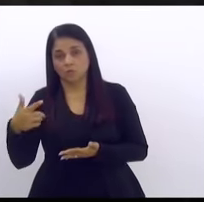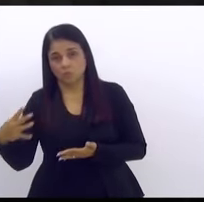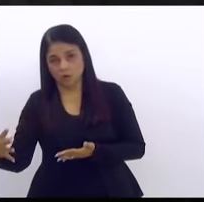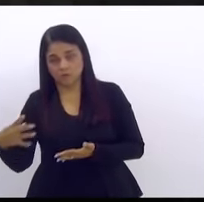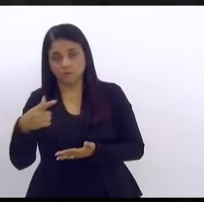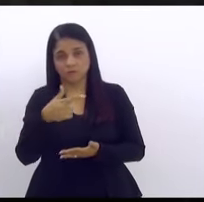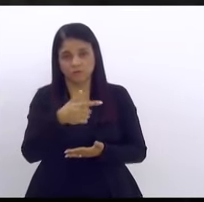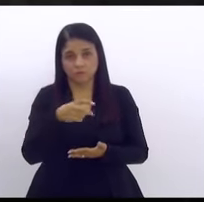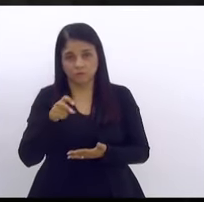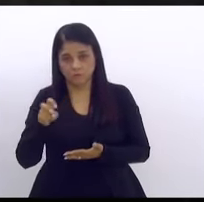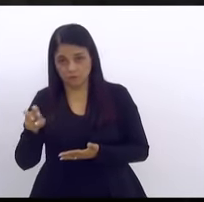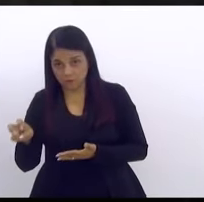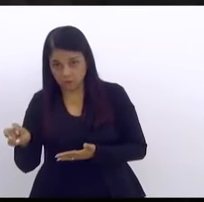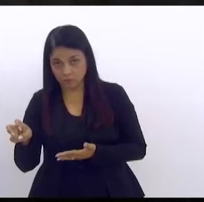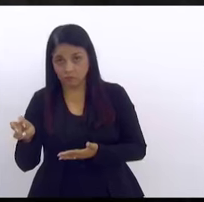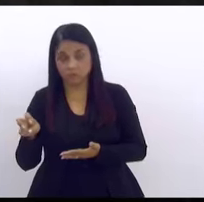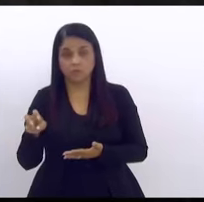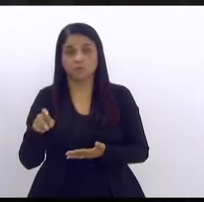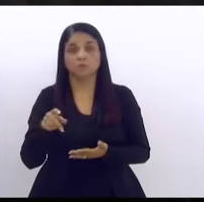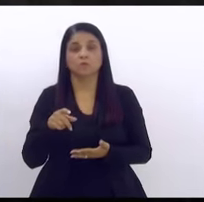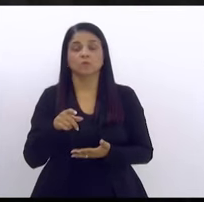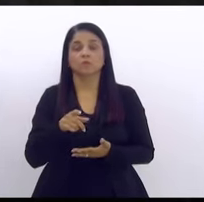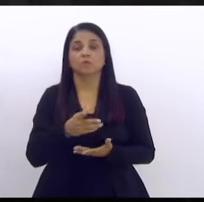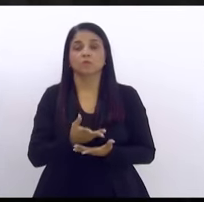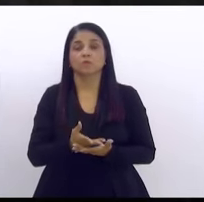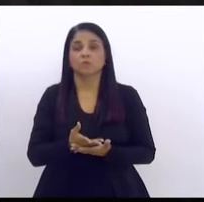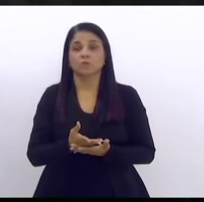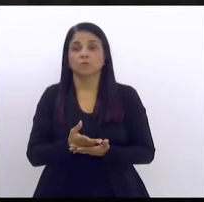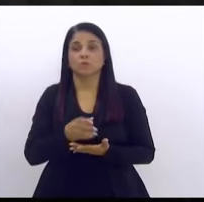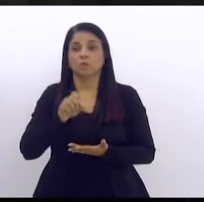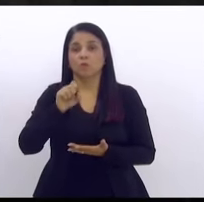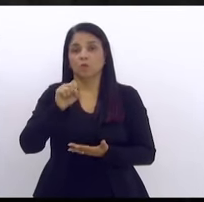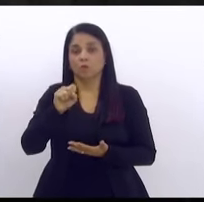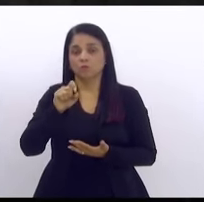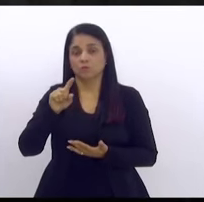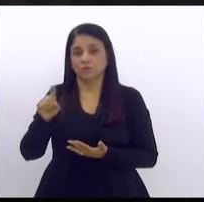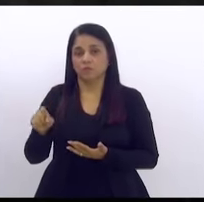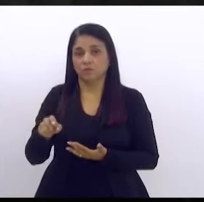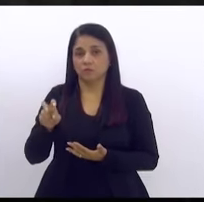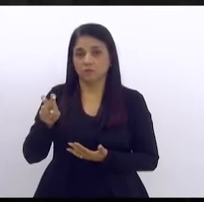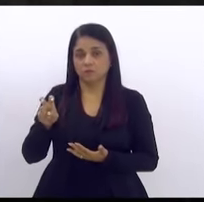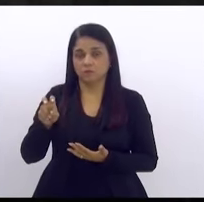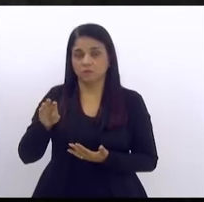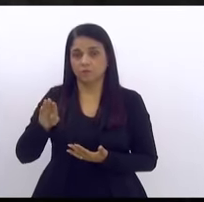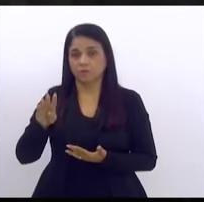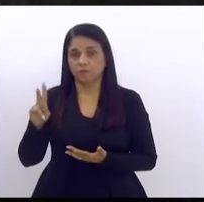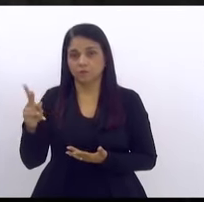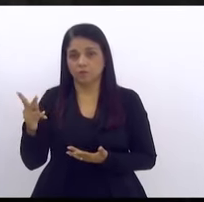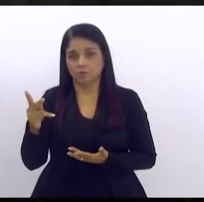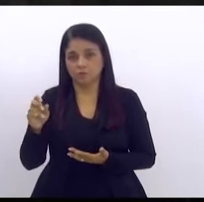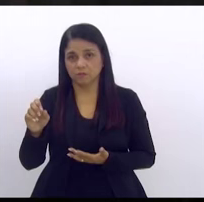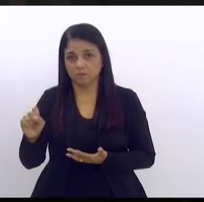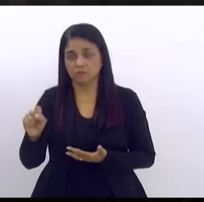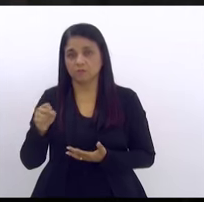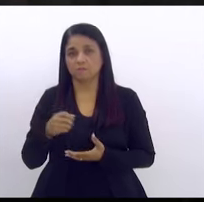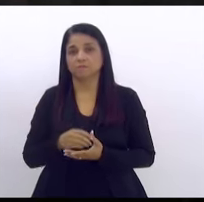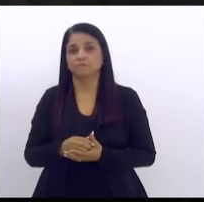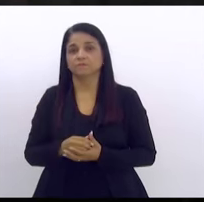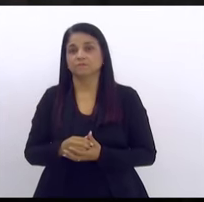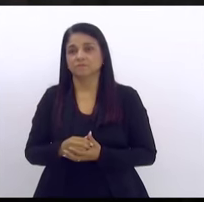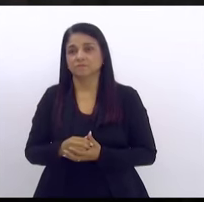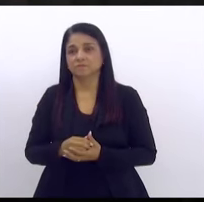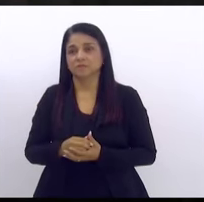dos tempos, na ordem de 8,5 bilhões de reais. Este